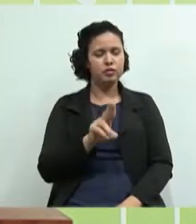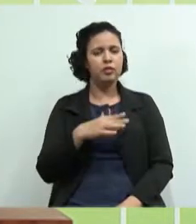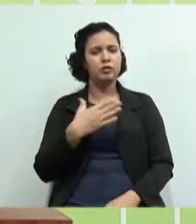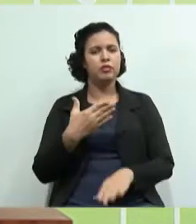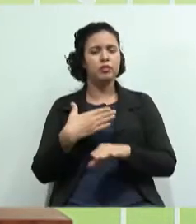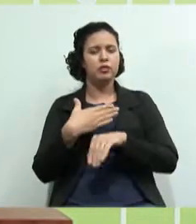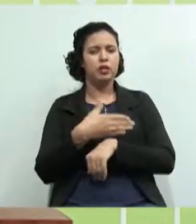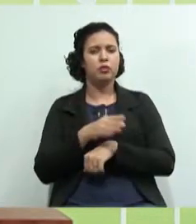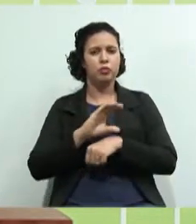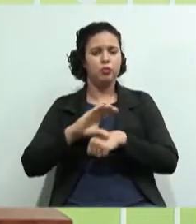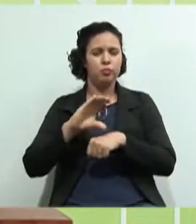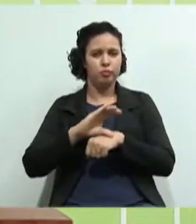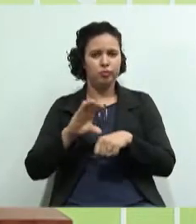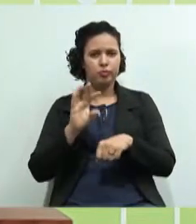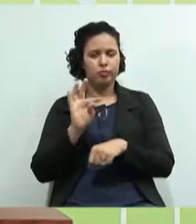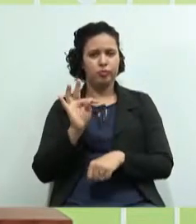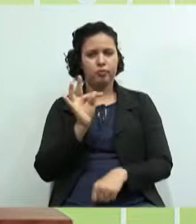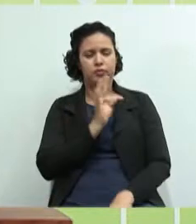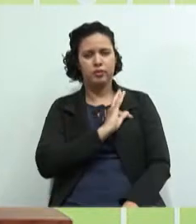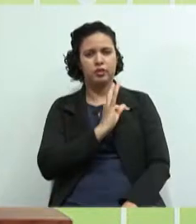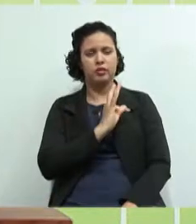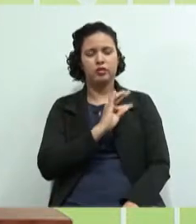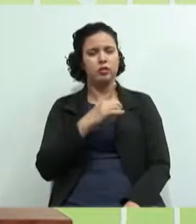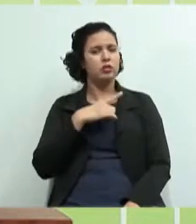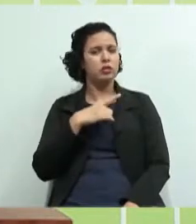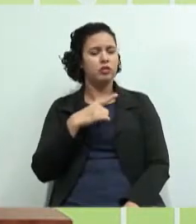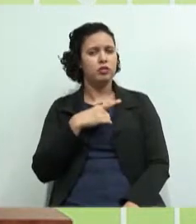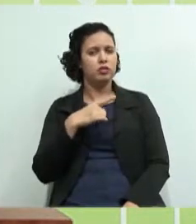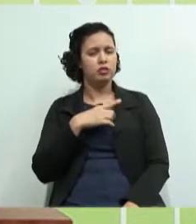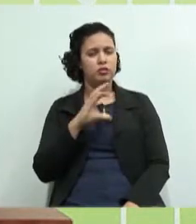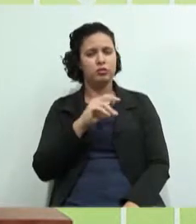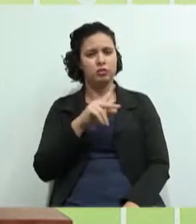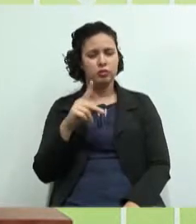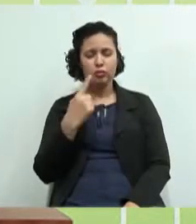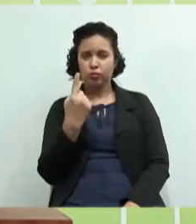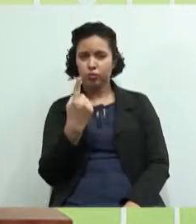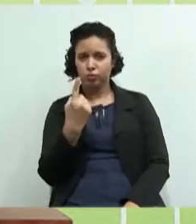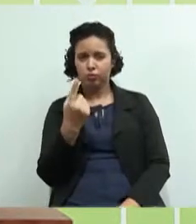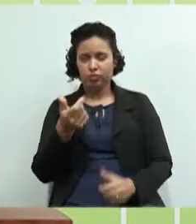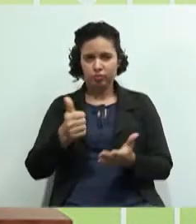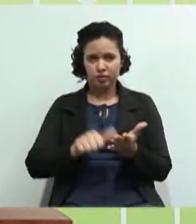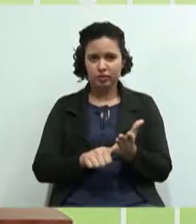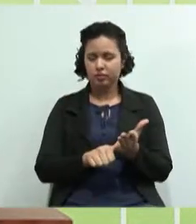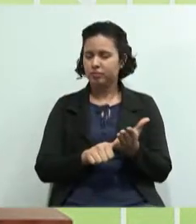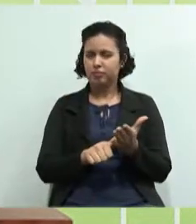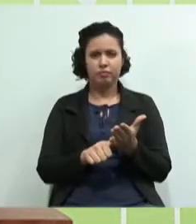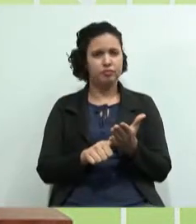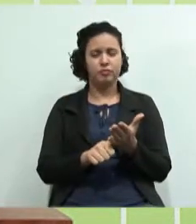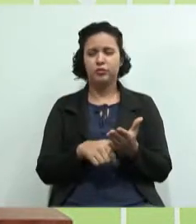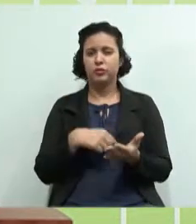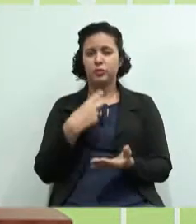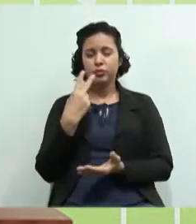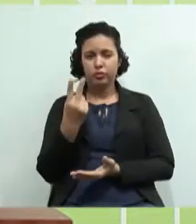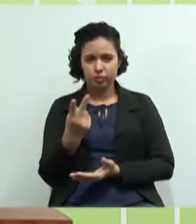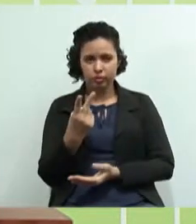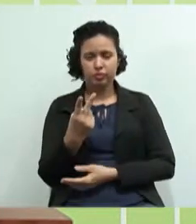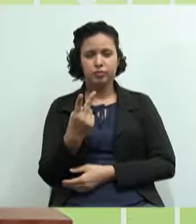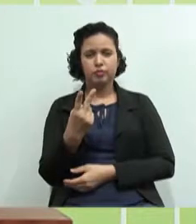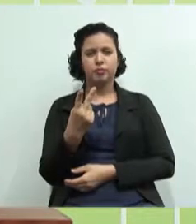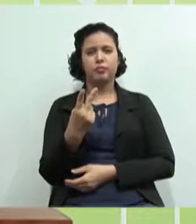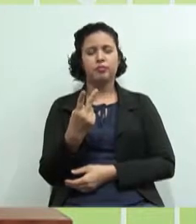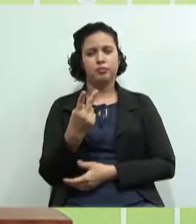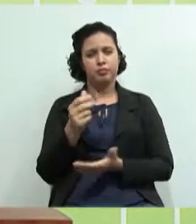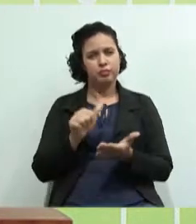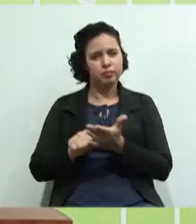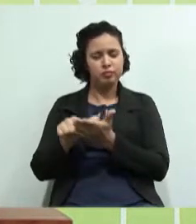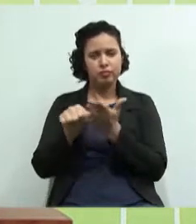em cooperativismo? Existe uma cooperativa só com um cooperado? Não. Mas a partir de 2 cooperados, e esses